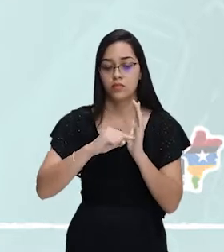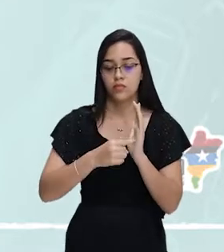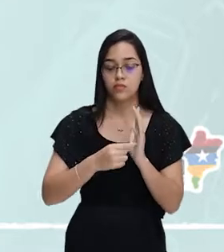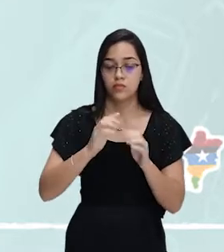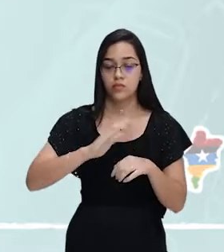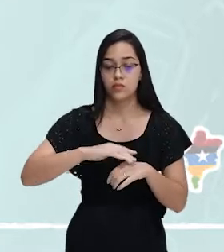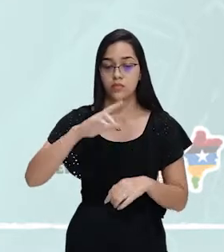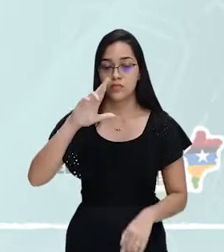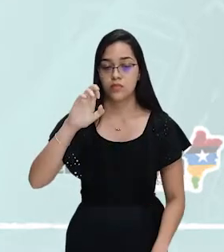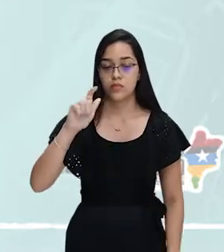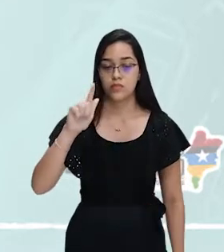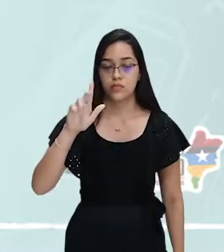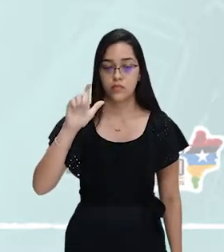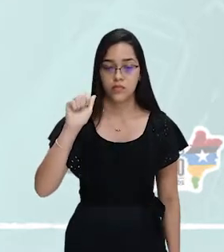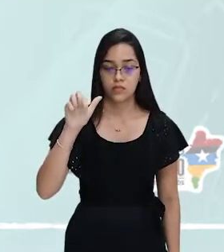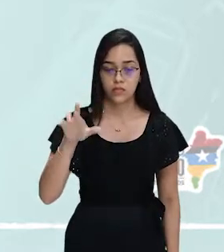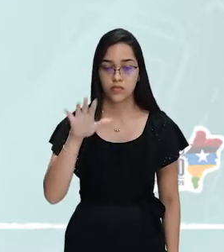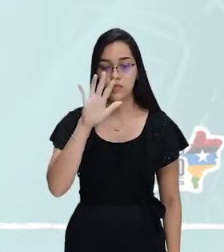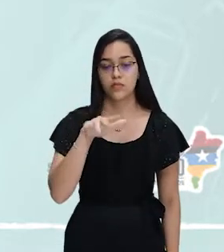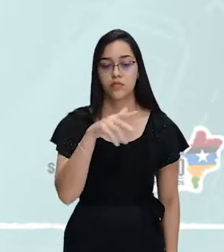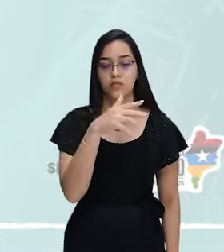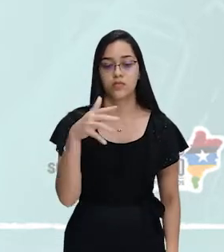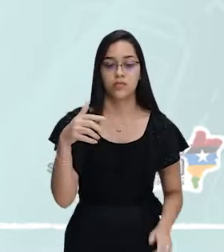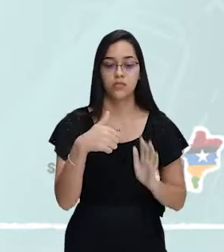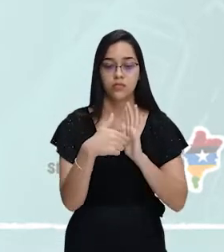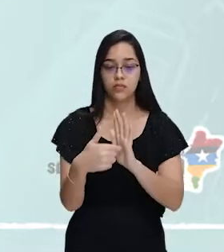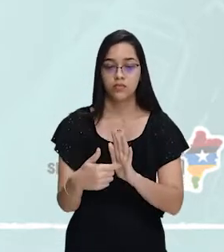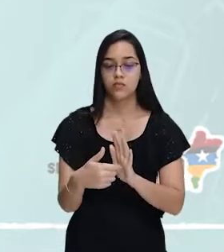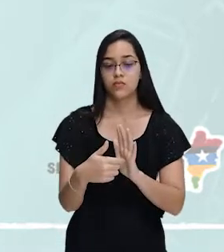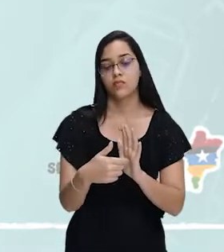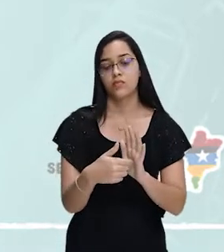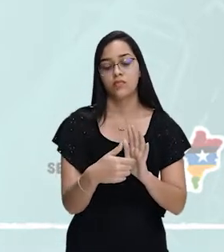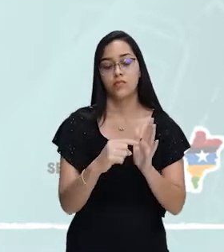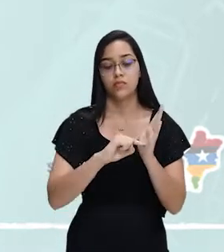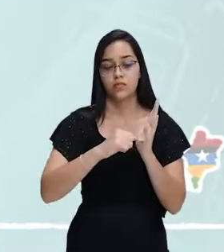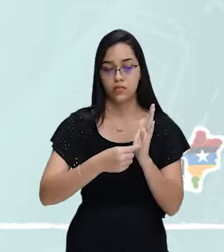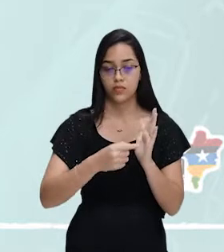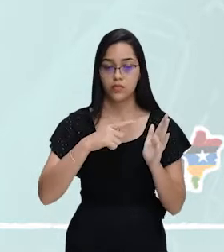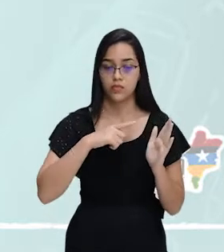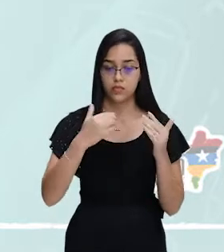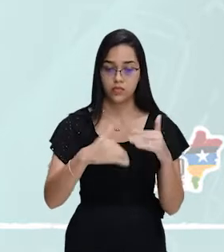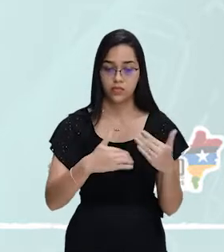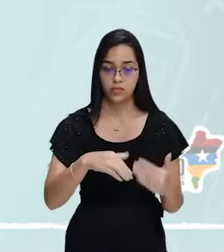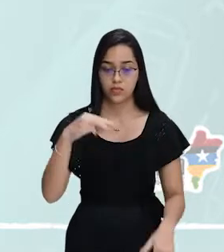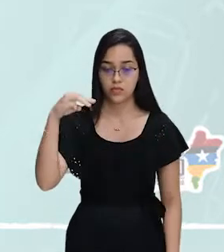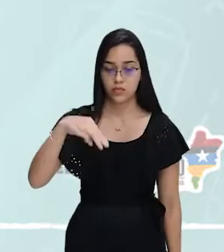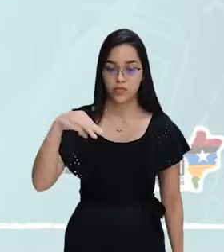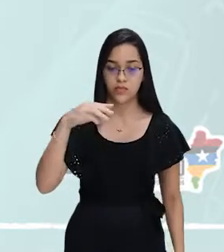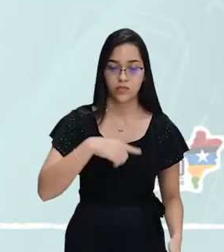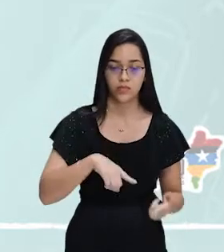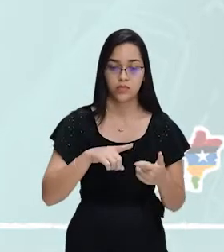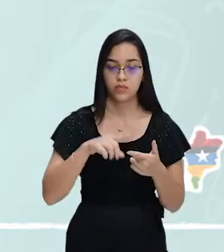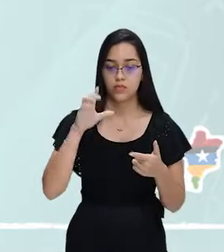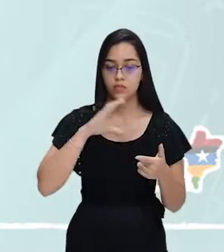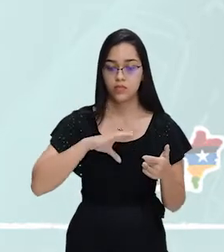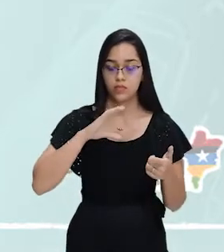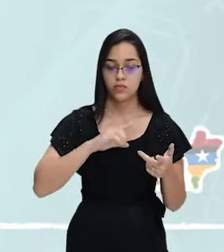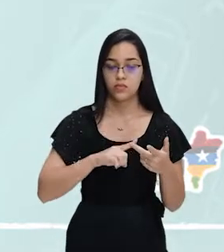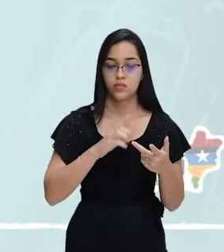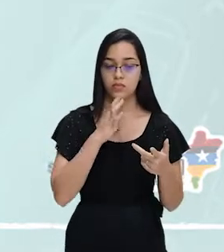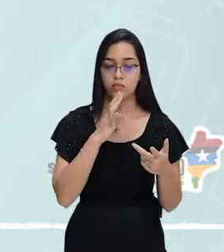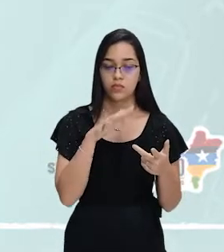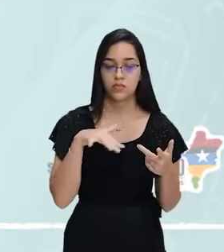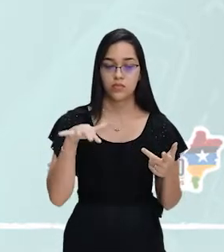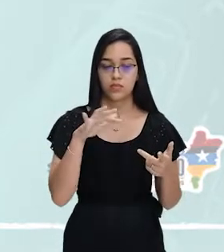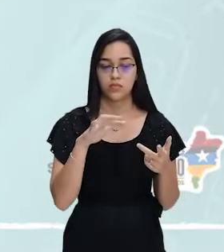na média, o desempate seria em favor da pontuação mais regular. No quadro a seguir,